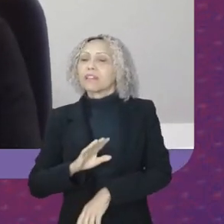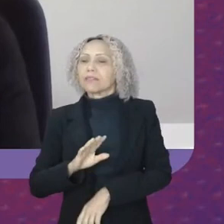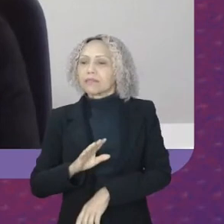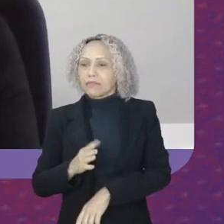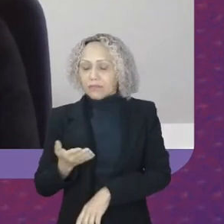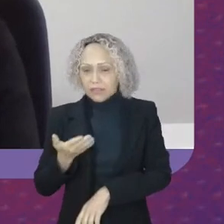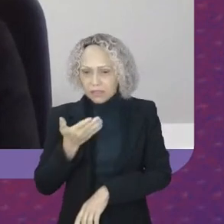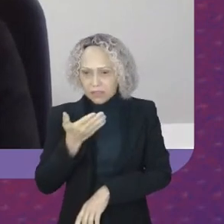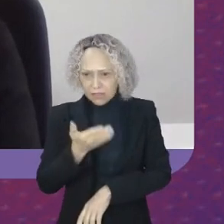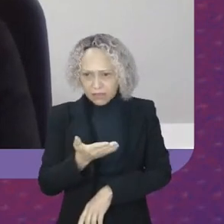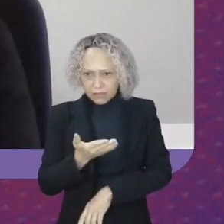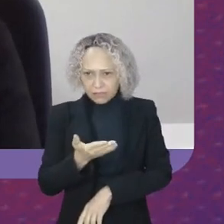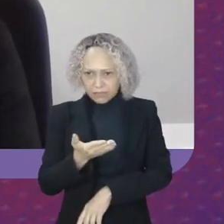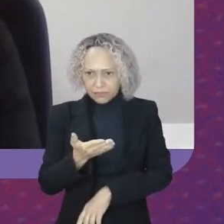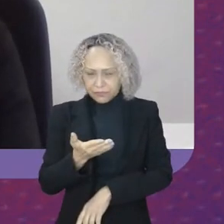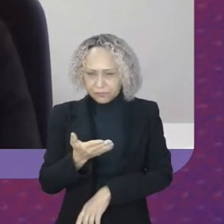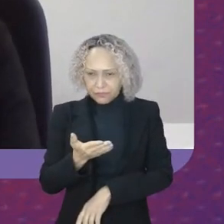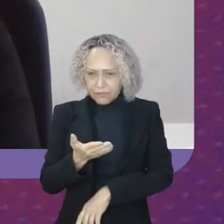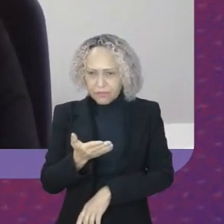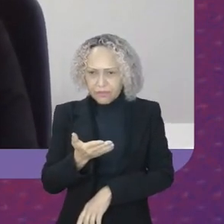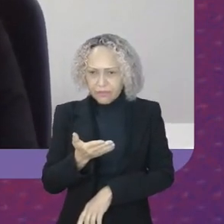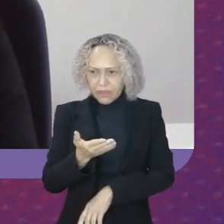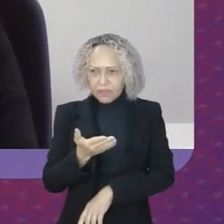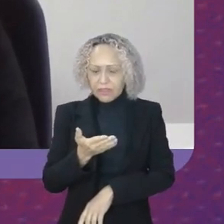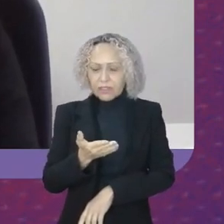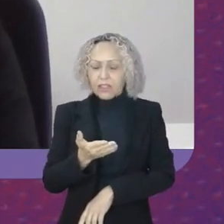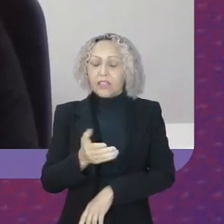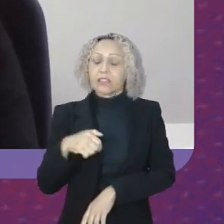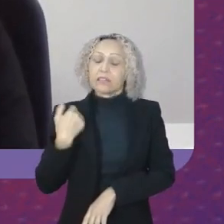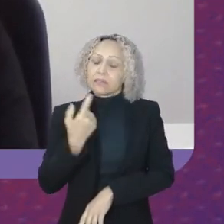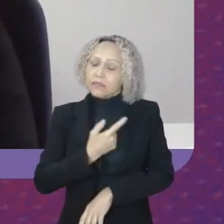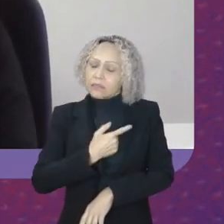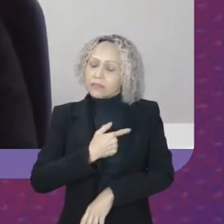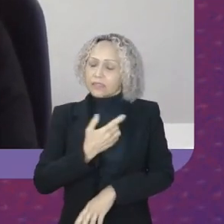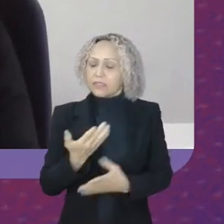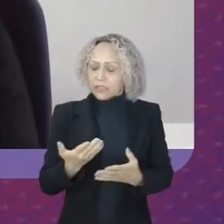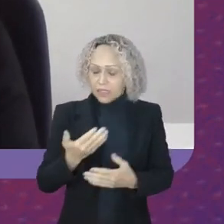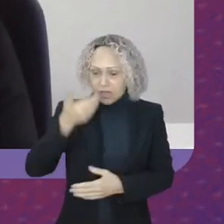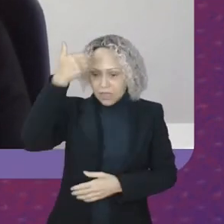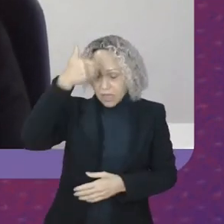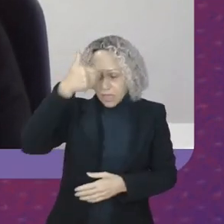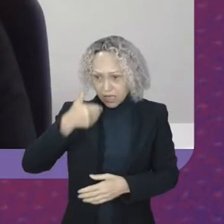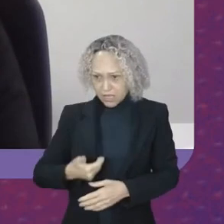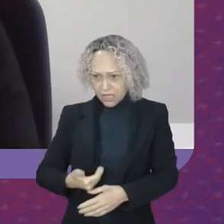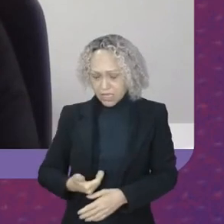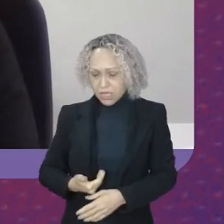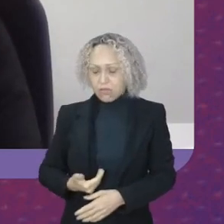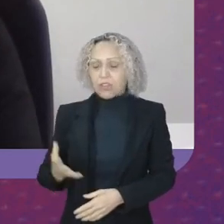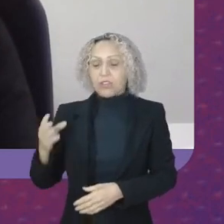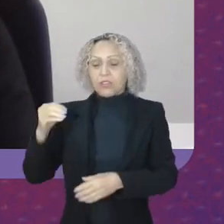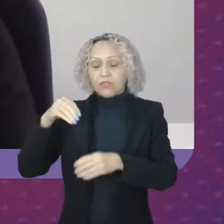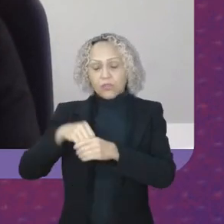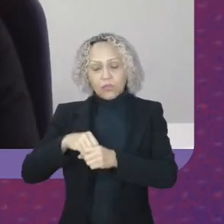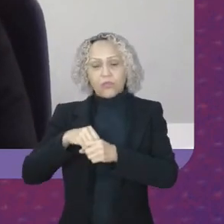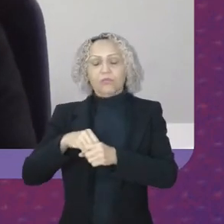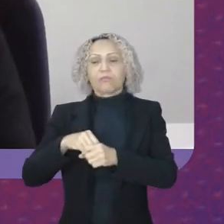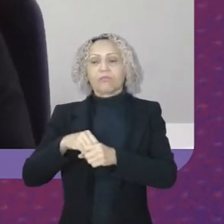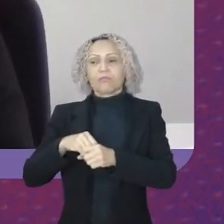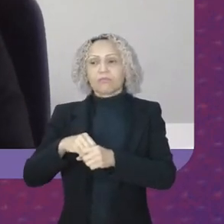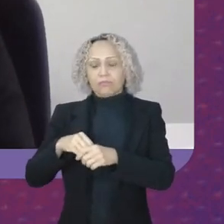Bruneto, da Assessoria de Participação Social e Diversidade do Ministério das Mulheres, está